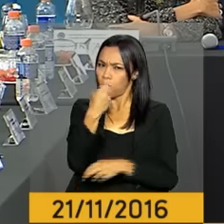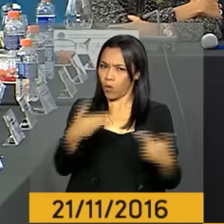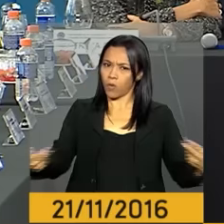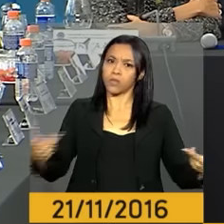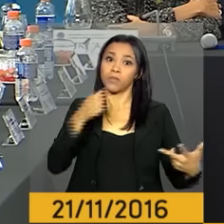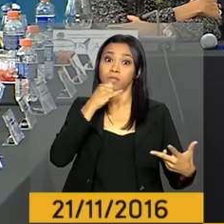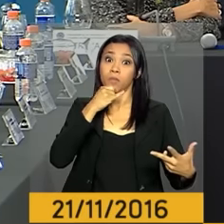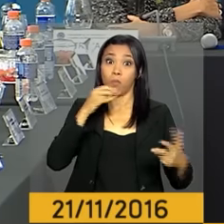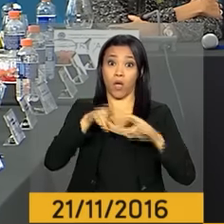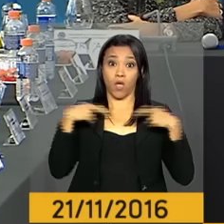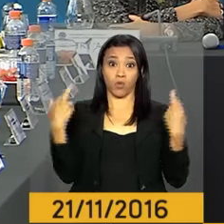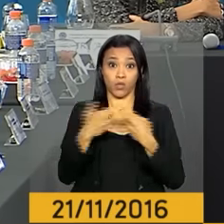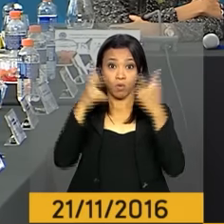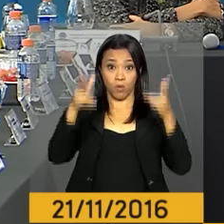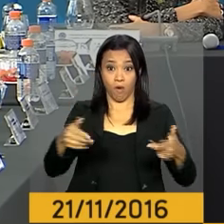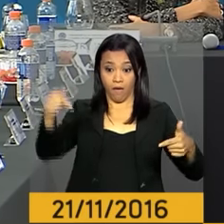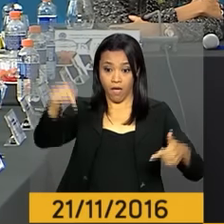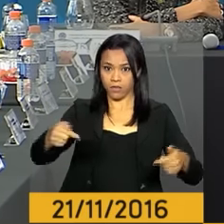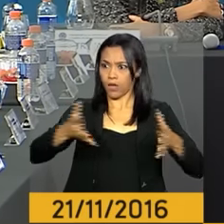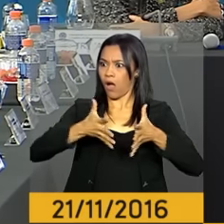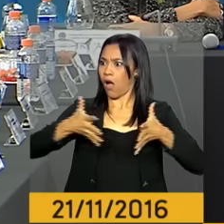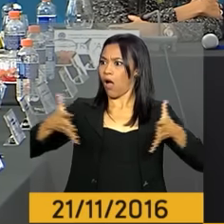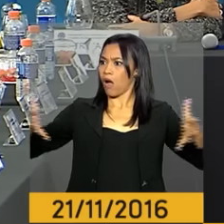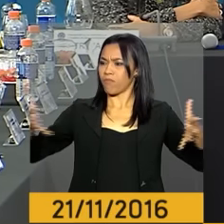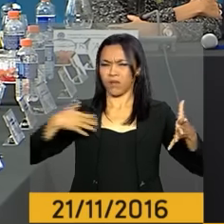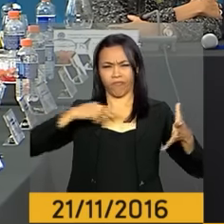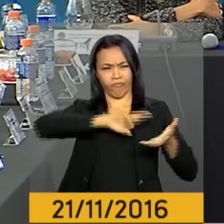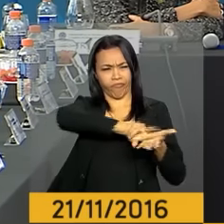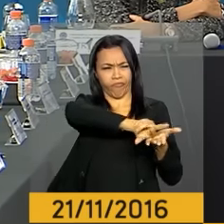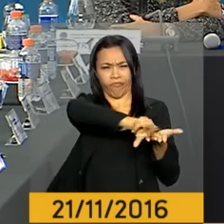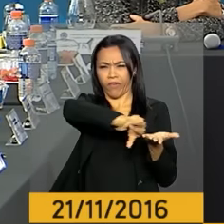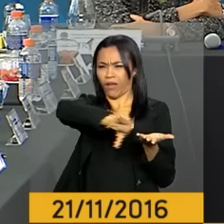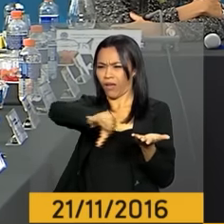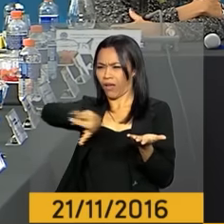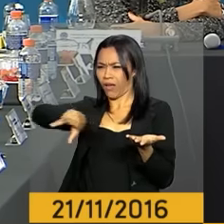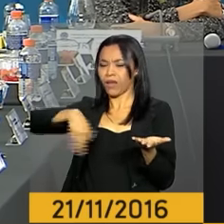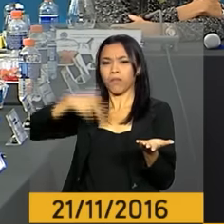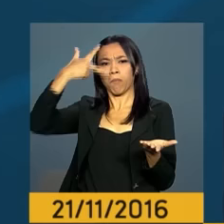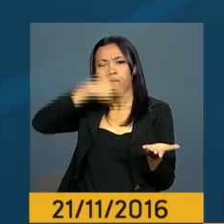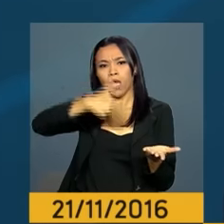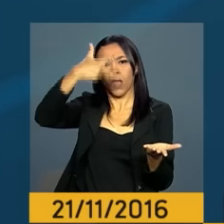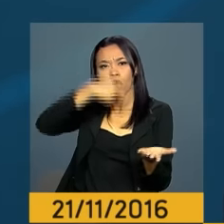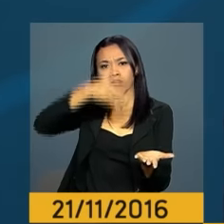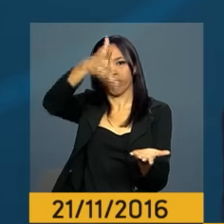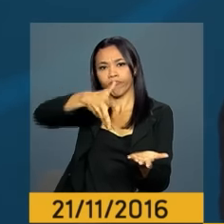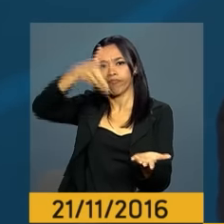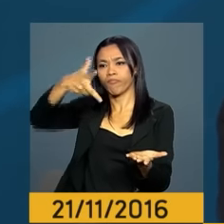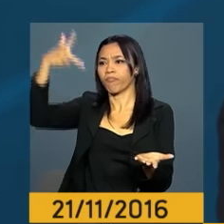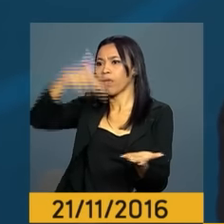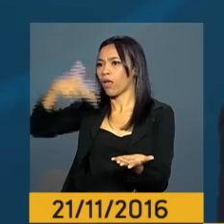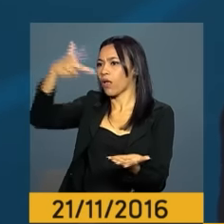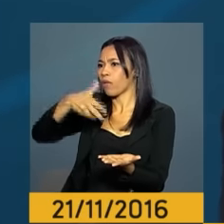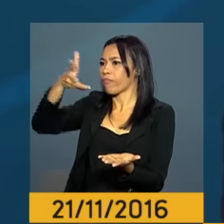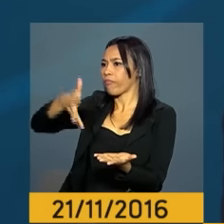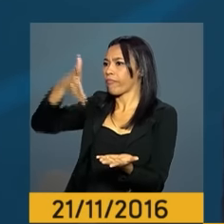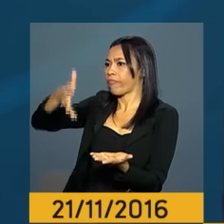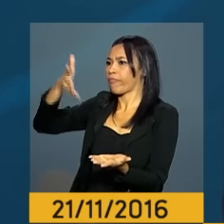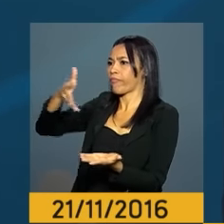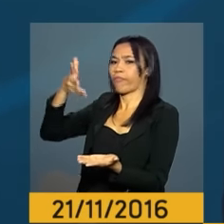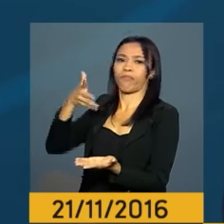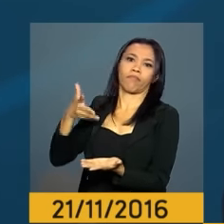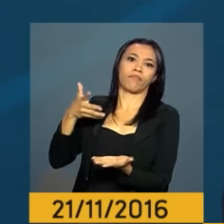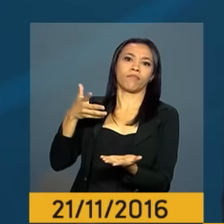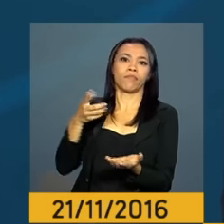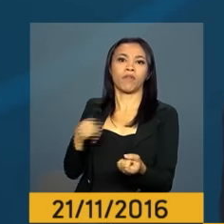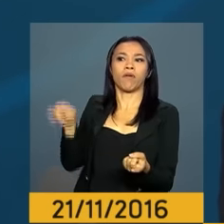reunião muito ampla, você tende a ouvir repetições. Um orador se manifesta depois do